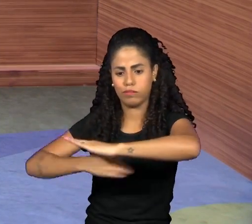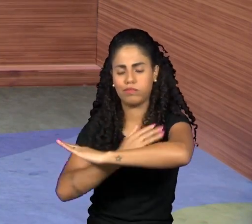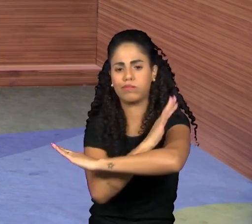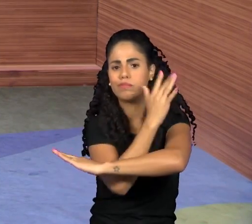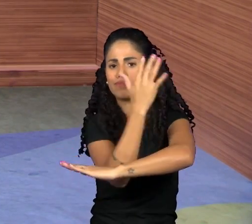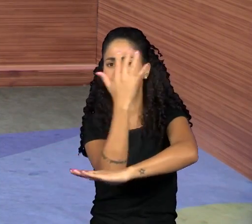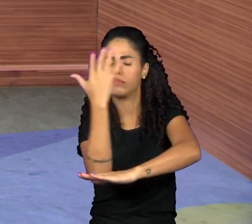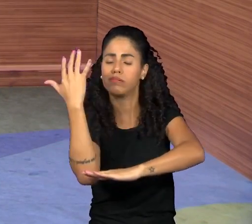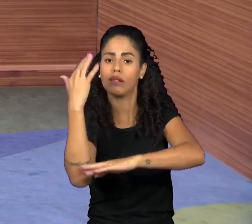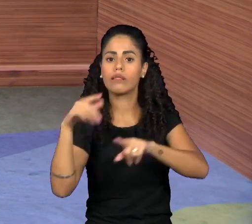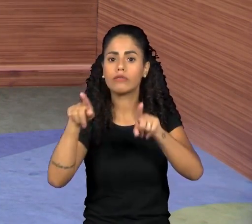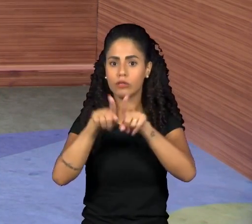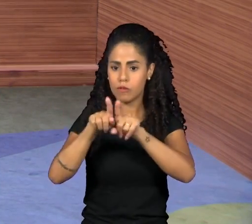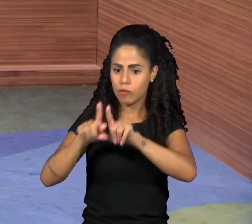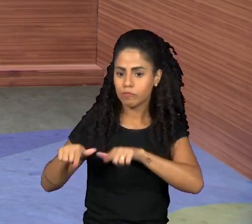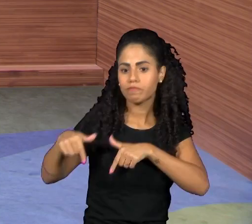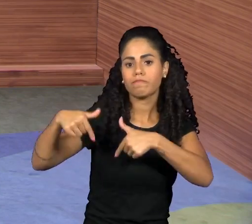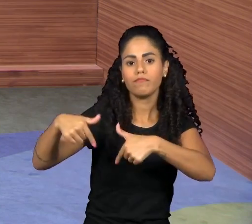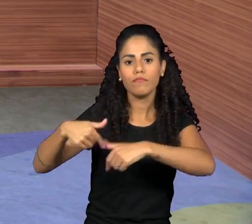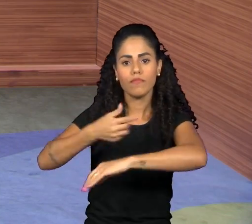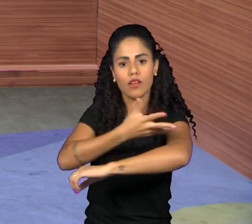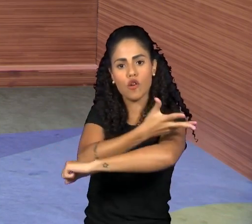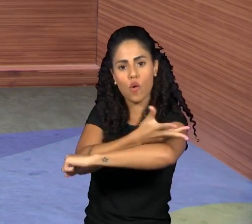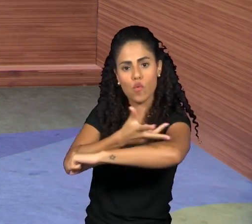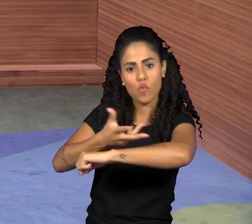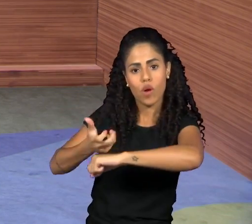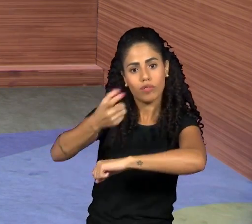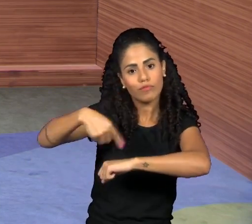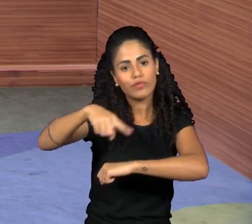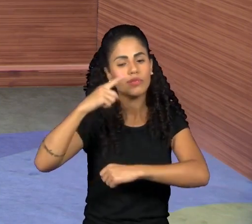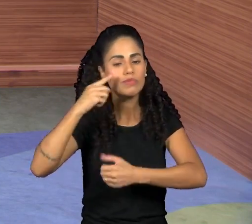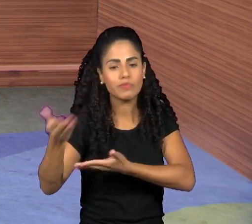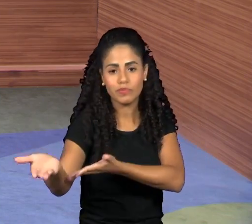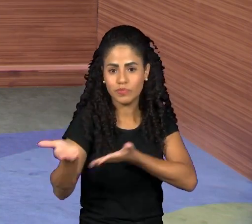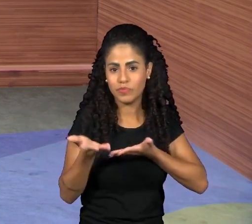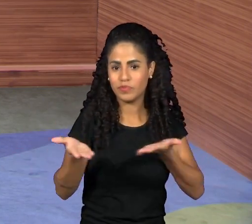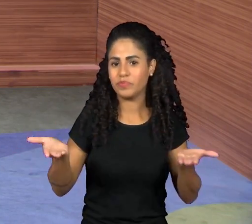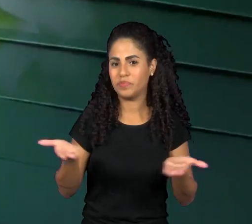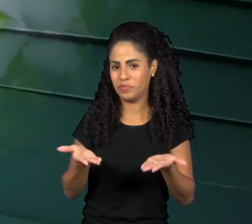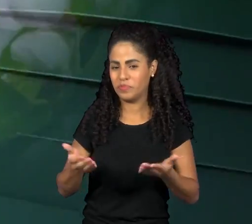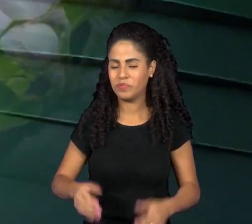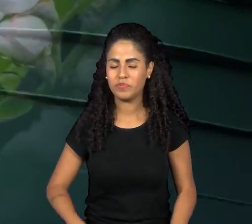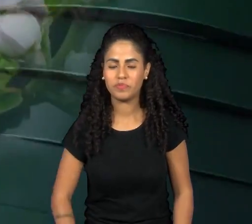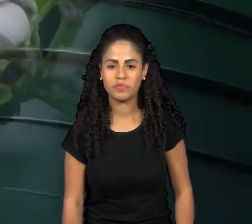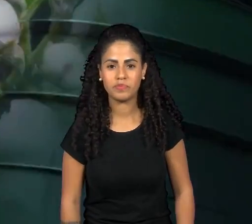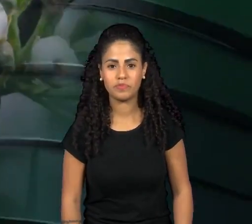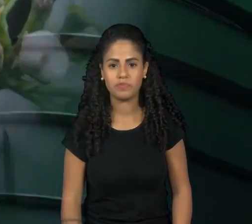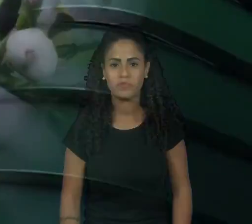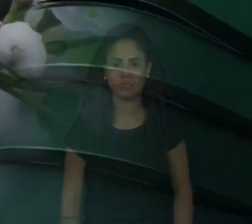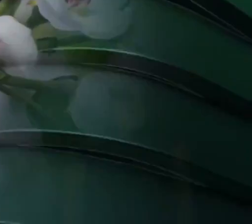e uma ação em defesa do Cerrado. Você é o nosso convidado especial.